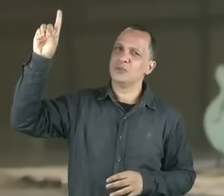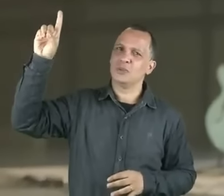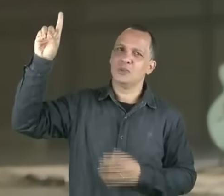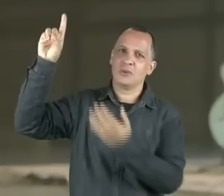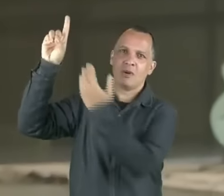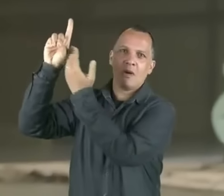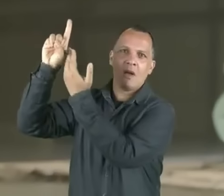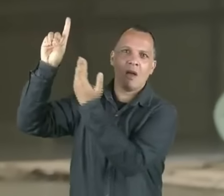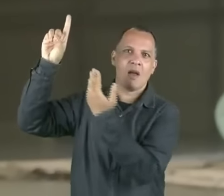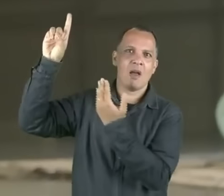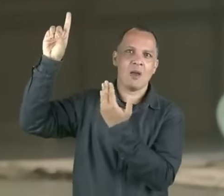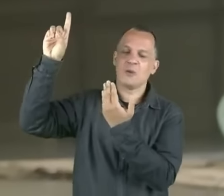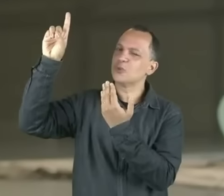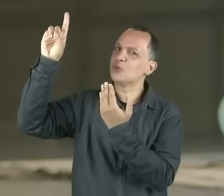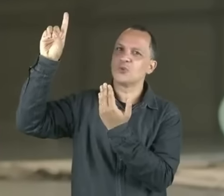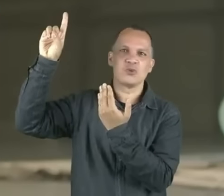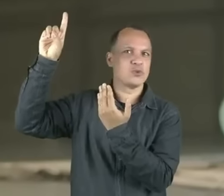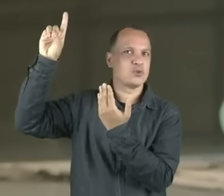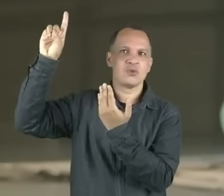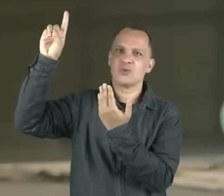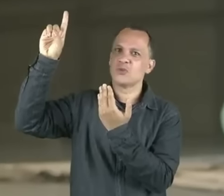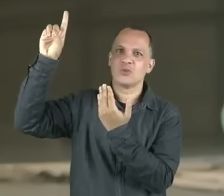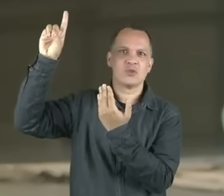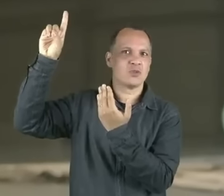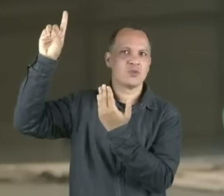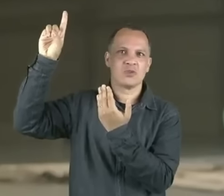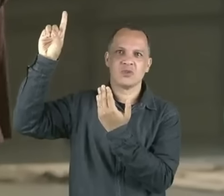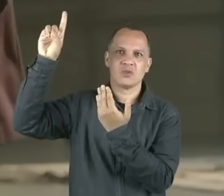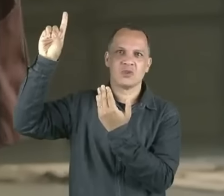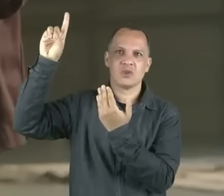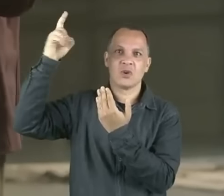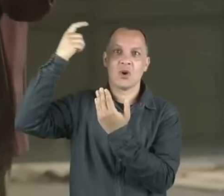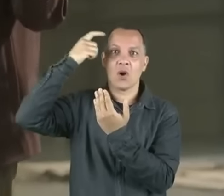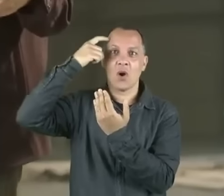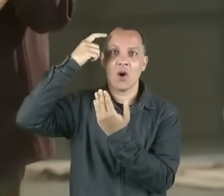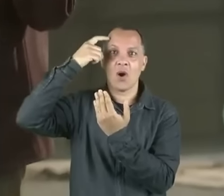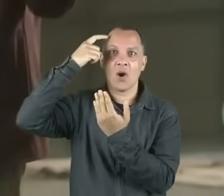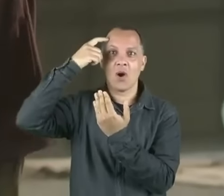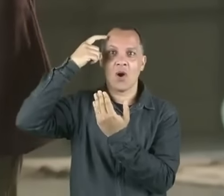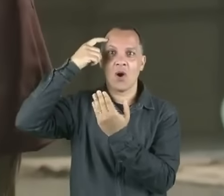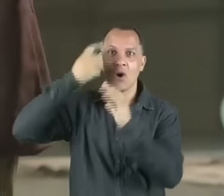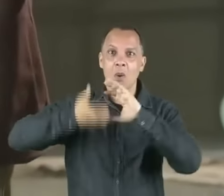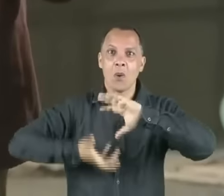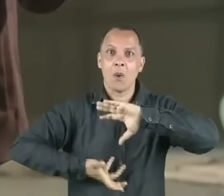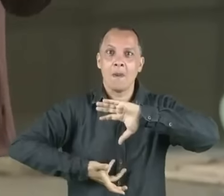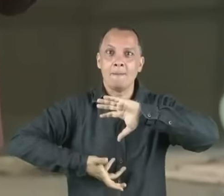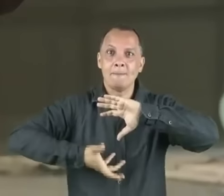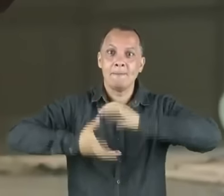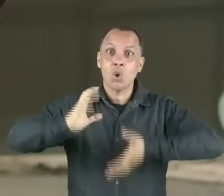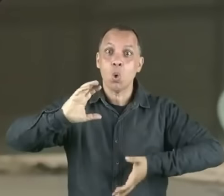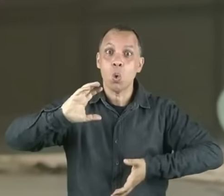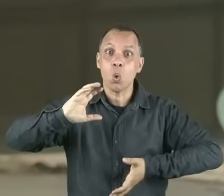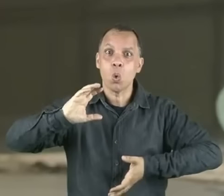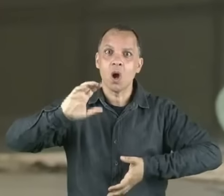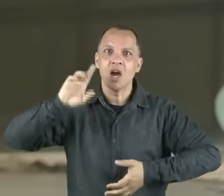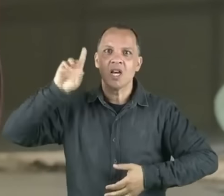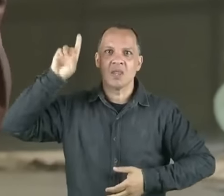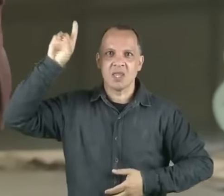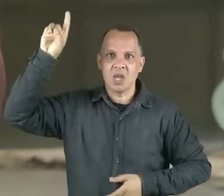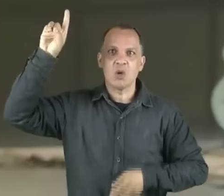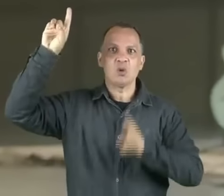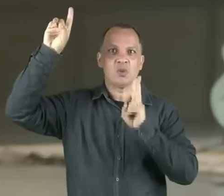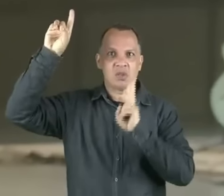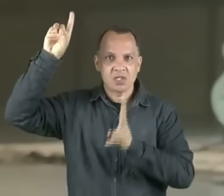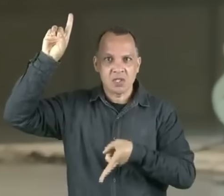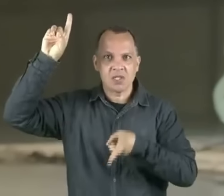enxergá-lo eu posso não perceber minhas emoções estão em convulsão Meus pensamentos estão confusos a minha